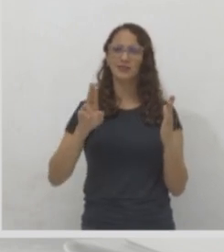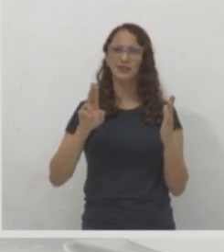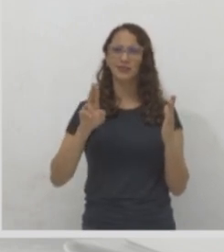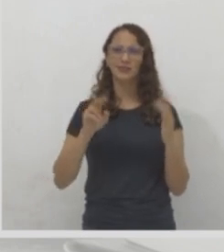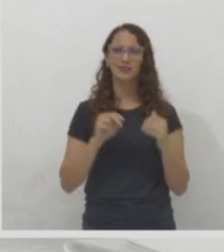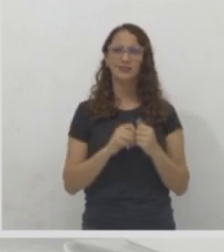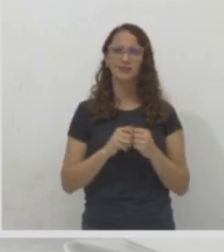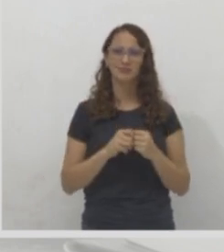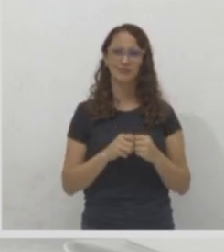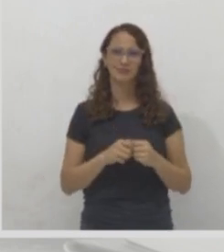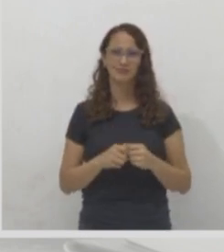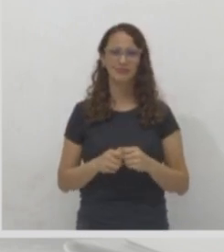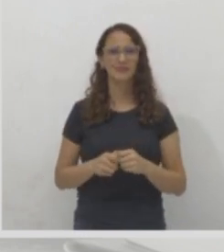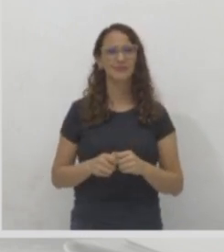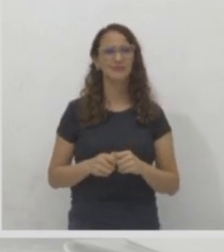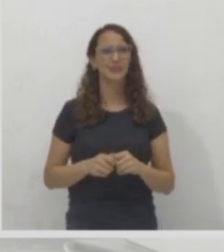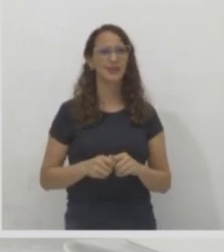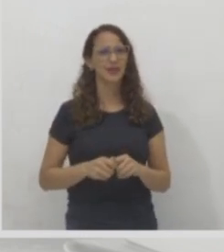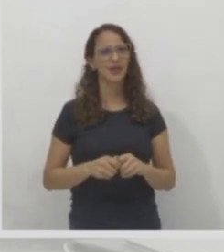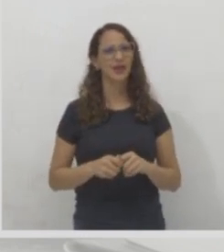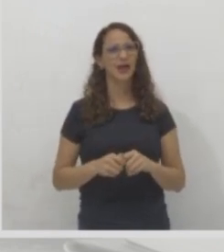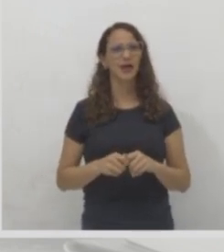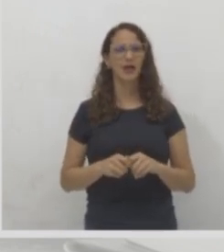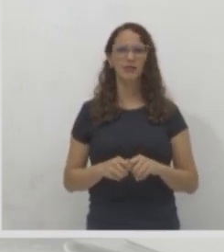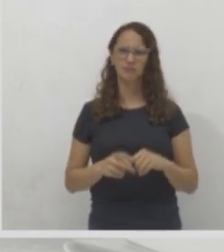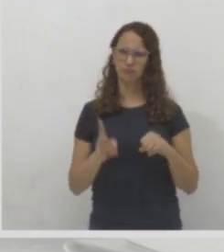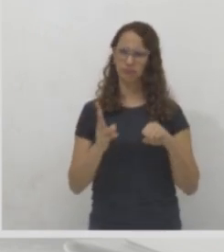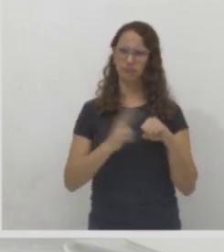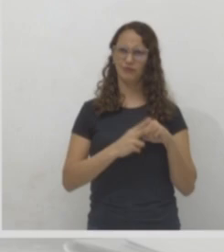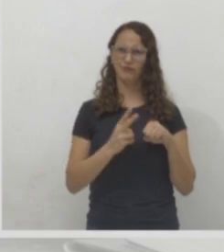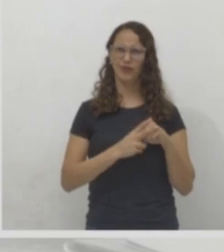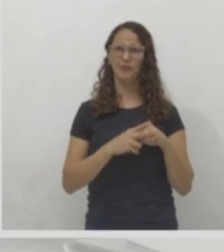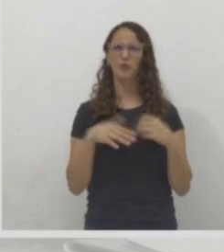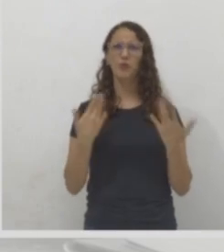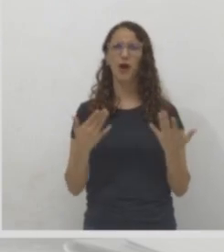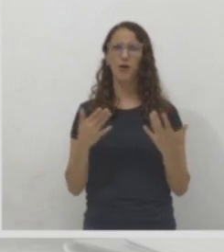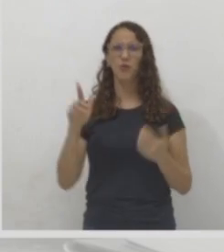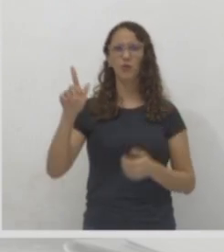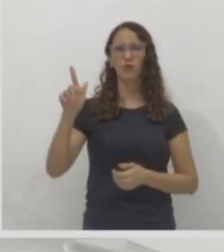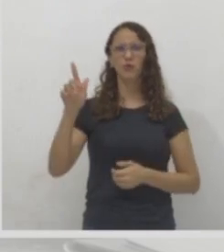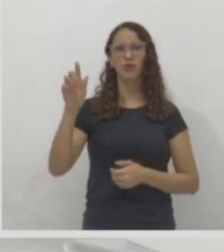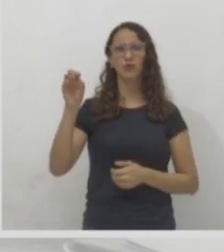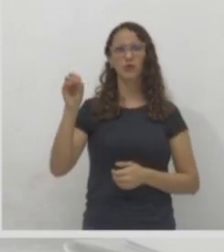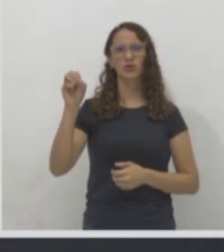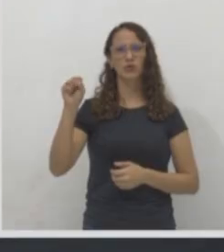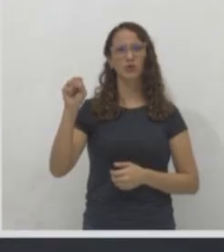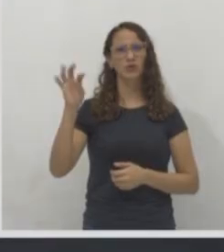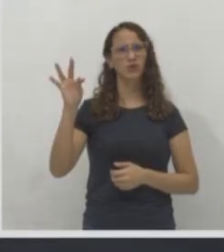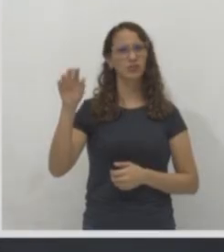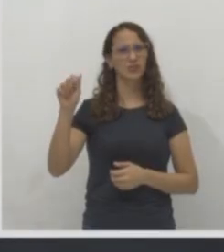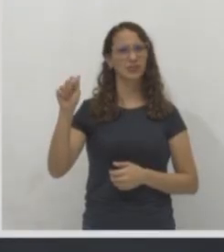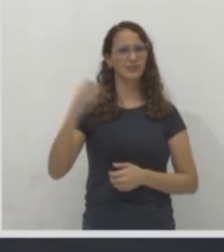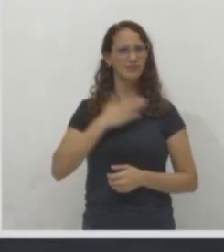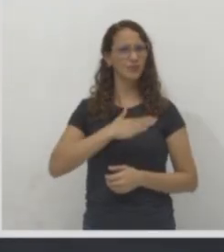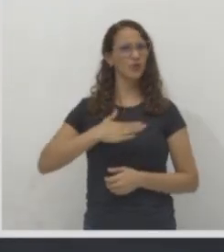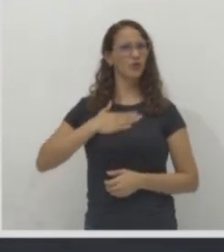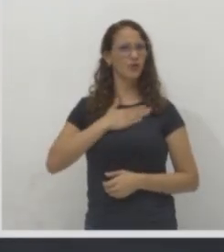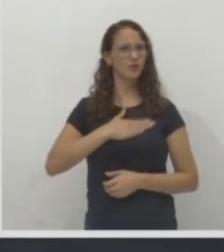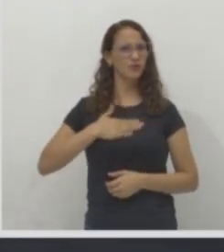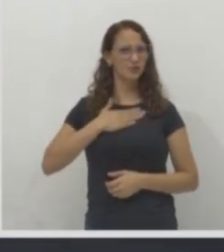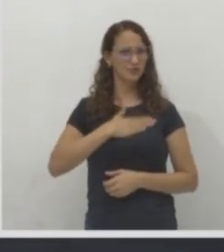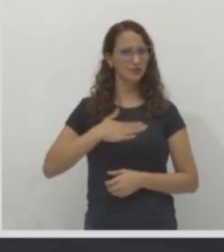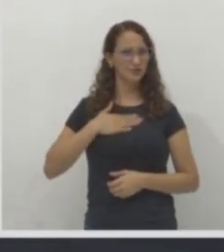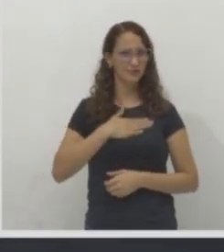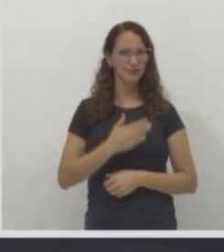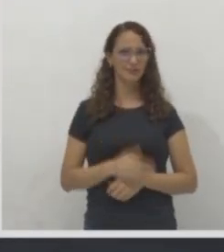O que eu tenho? Qual é o verbo que eu tenho aqui? Gosta. Imaginem só se a